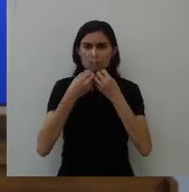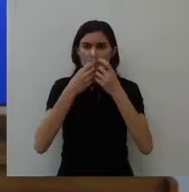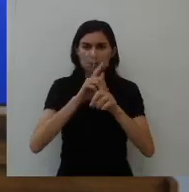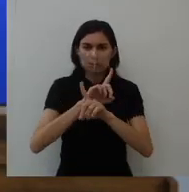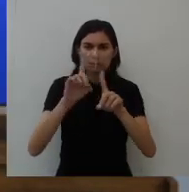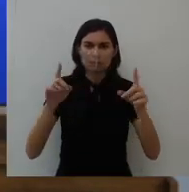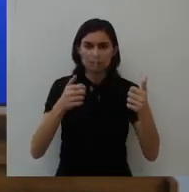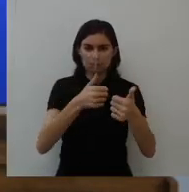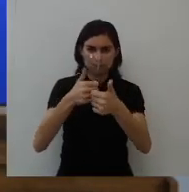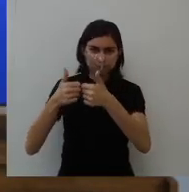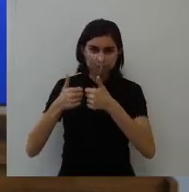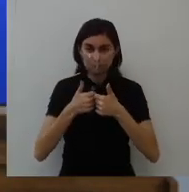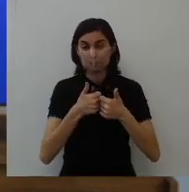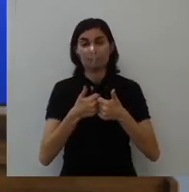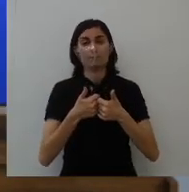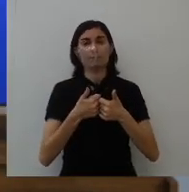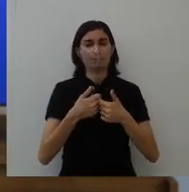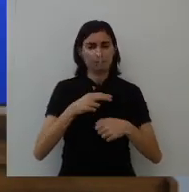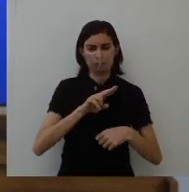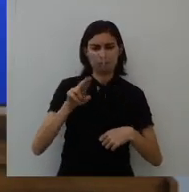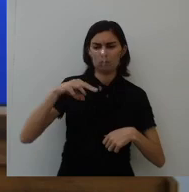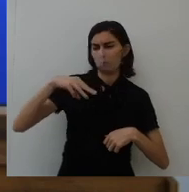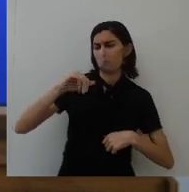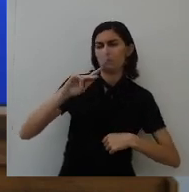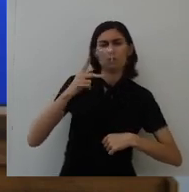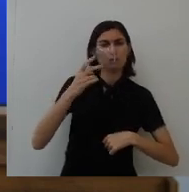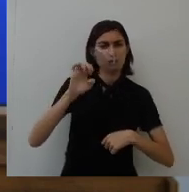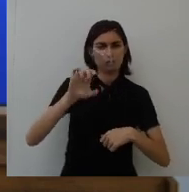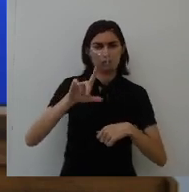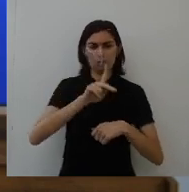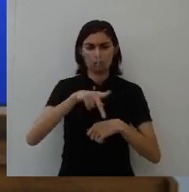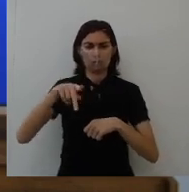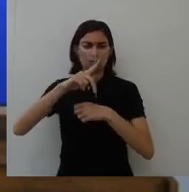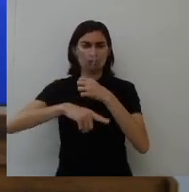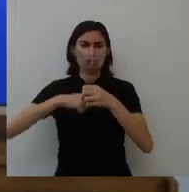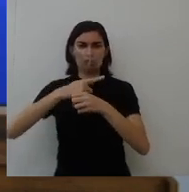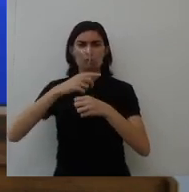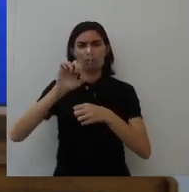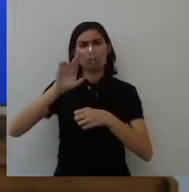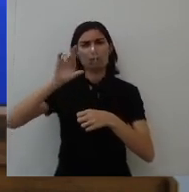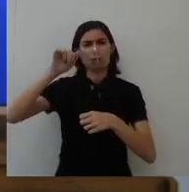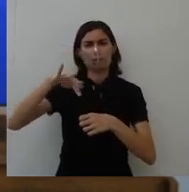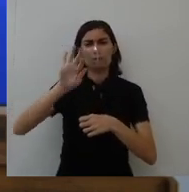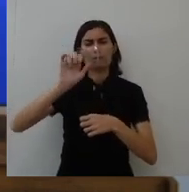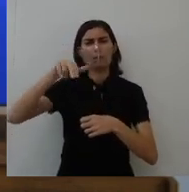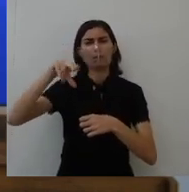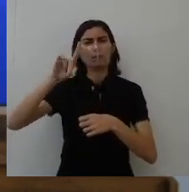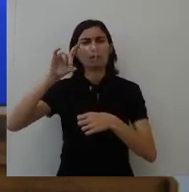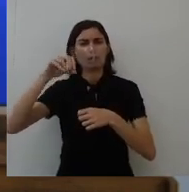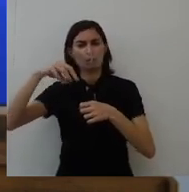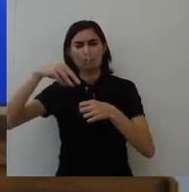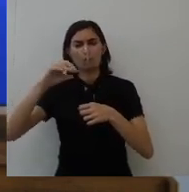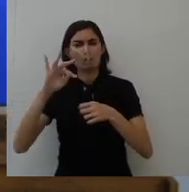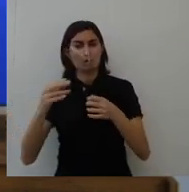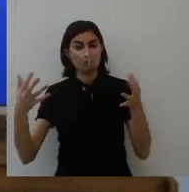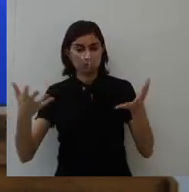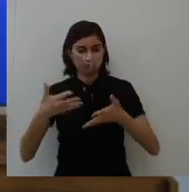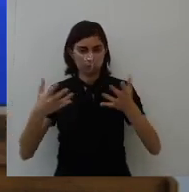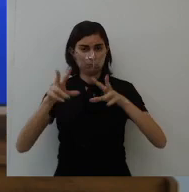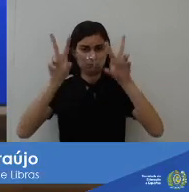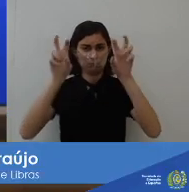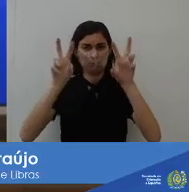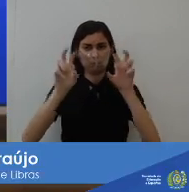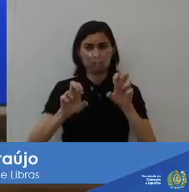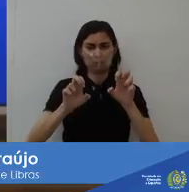Bom dia, ferinhas, tudo bom? Meu nome é Michel, eu sou professor de Geografia da ERM Fernando Mota e a gente vai falar agora sobre o tema